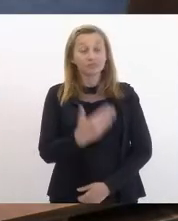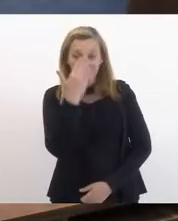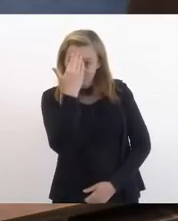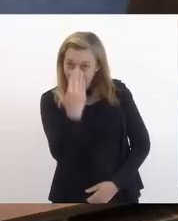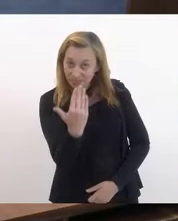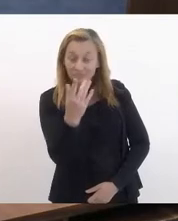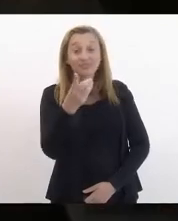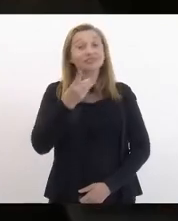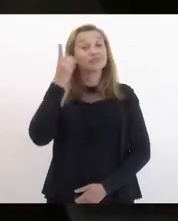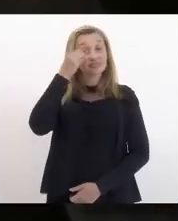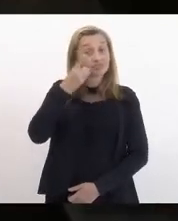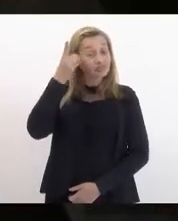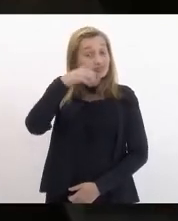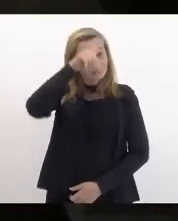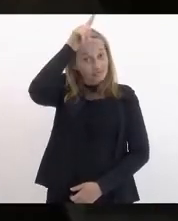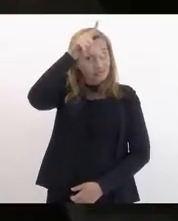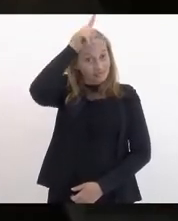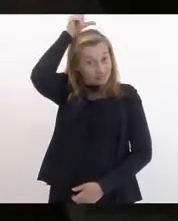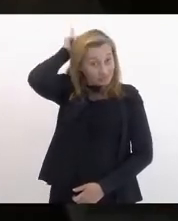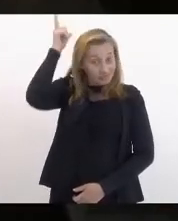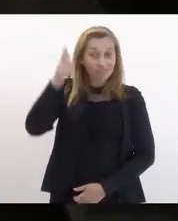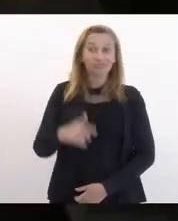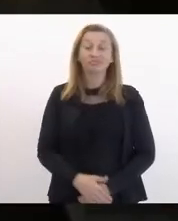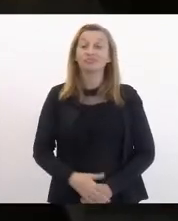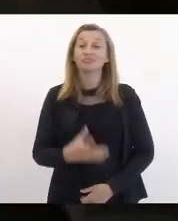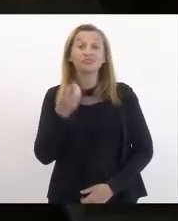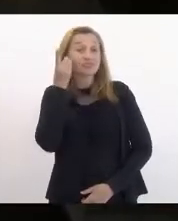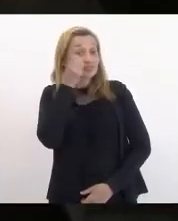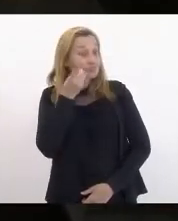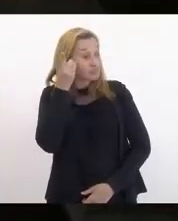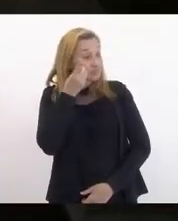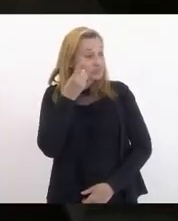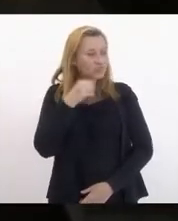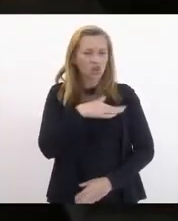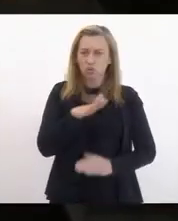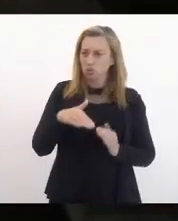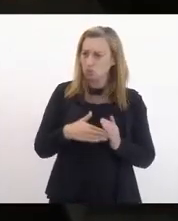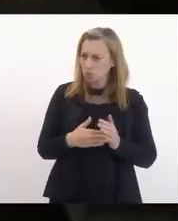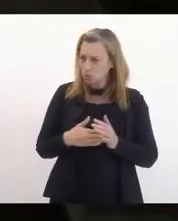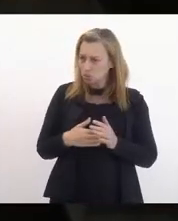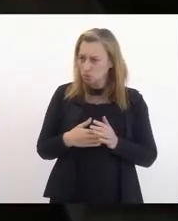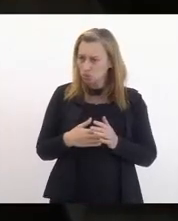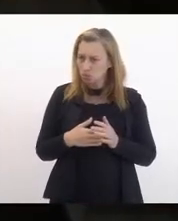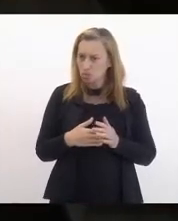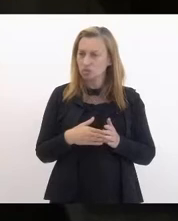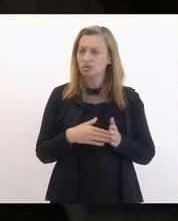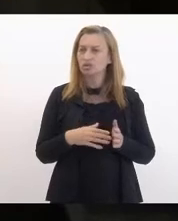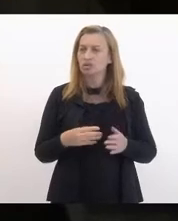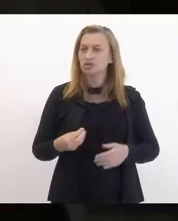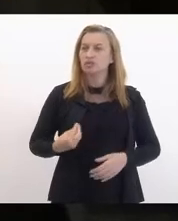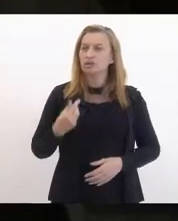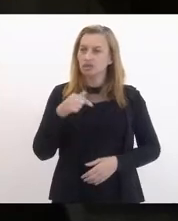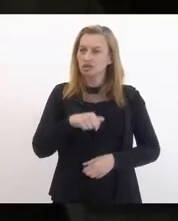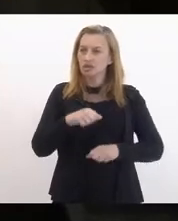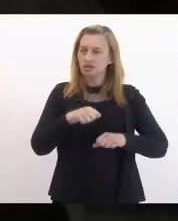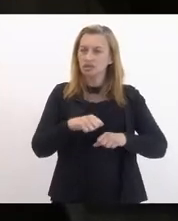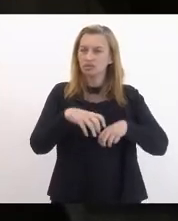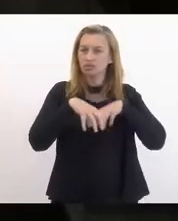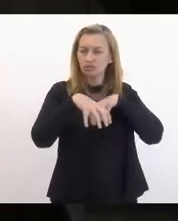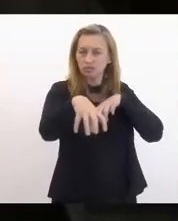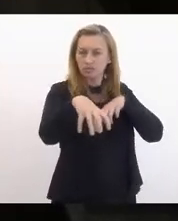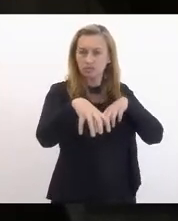Obrigado, deputado Luiz Paulo, deputados e deputadas que já se fazem presentes no plenário